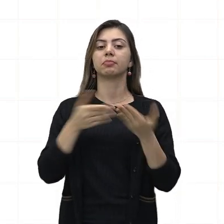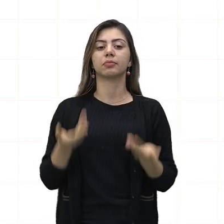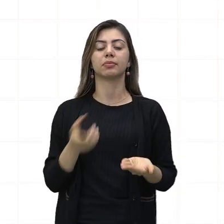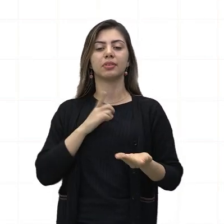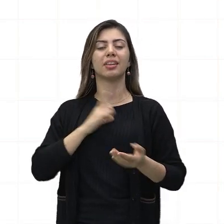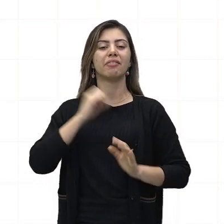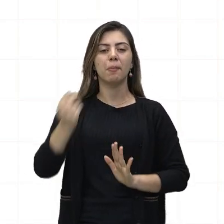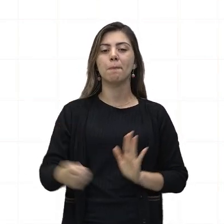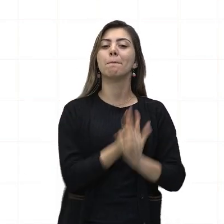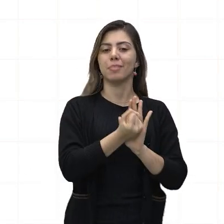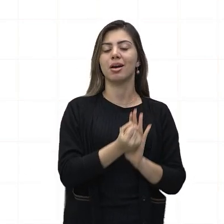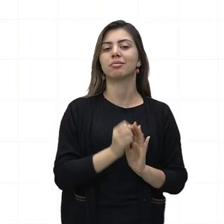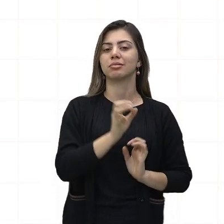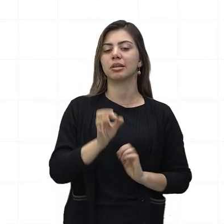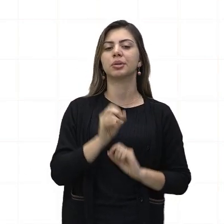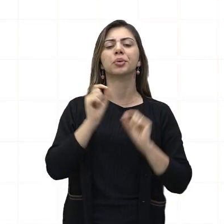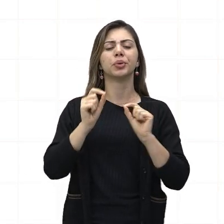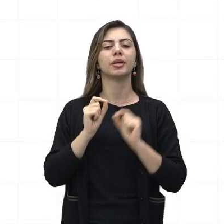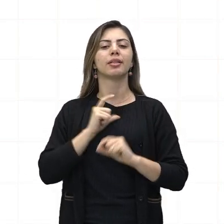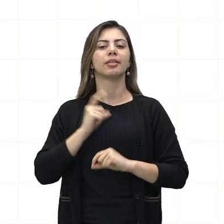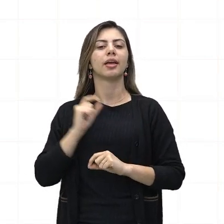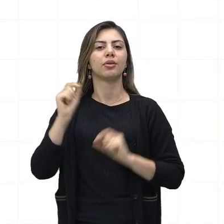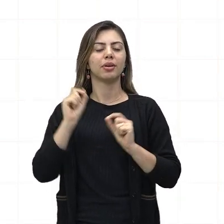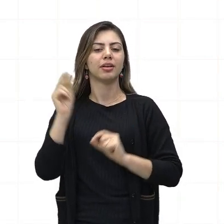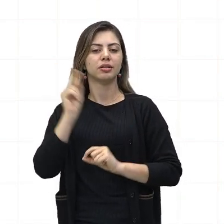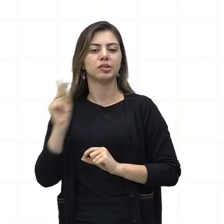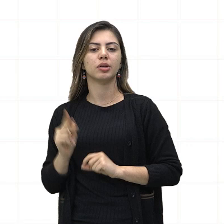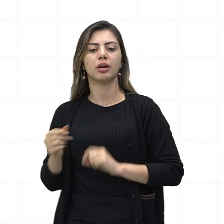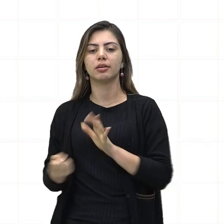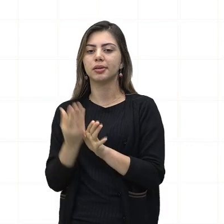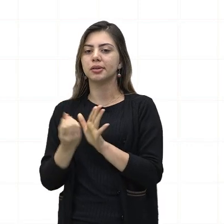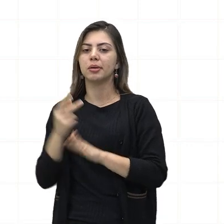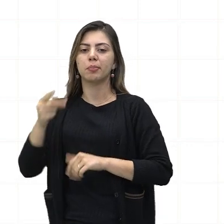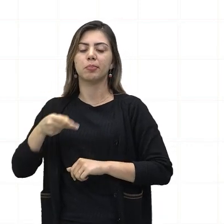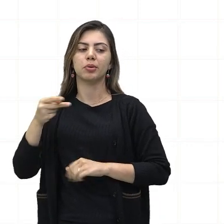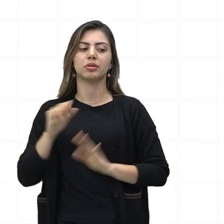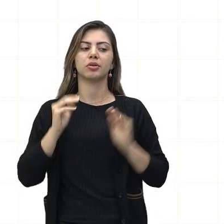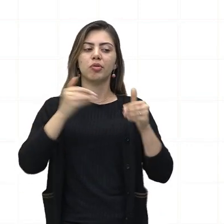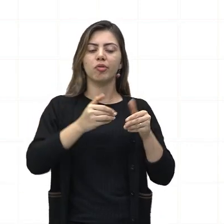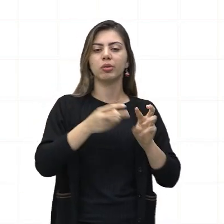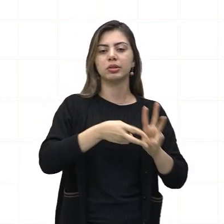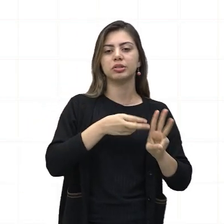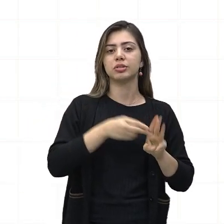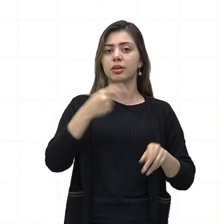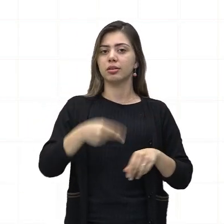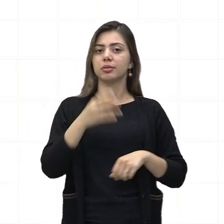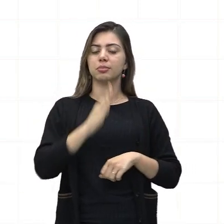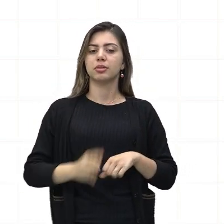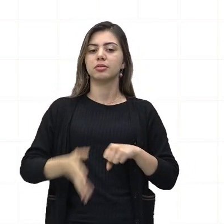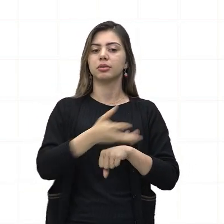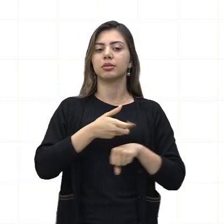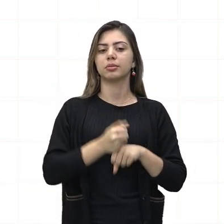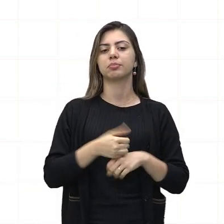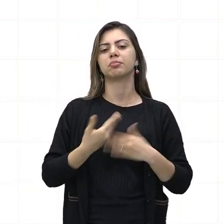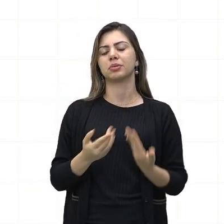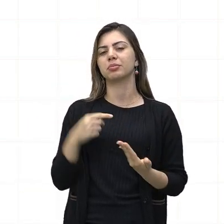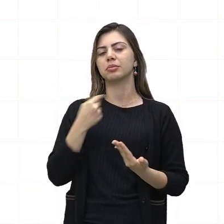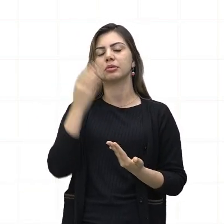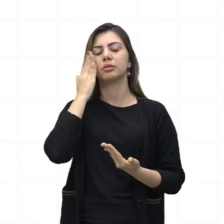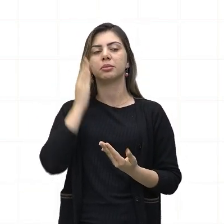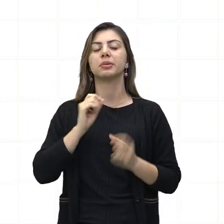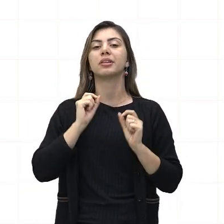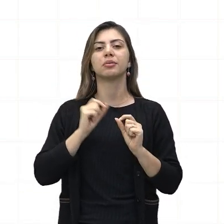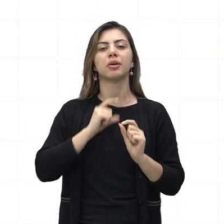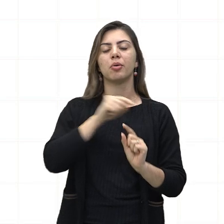um marco na história das políticas indigenistas no Brasil colonial. Apesar de seus